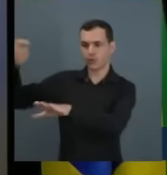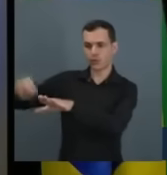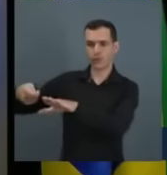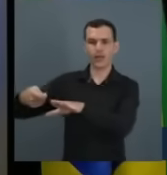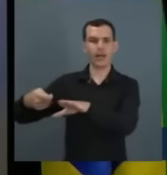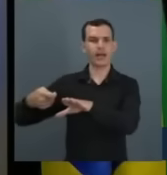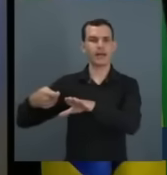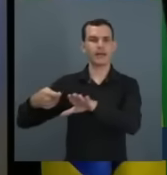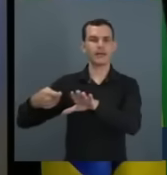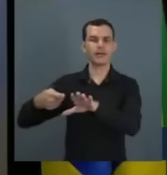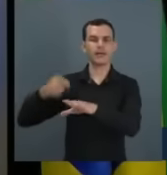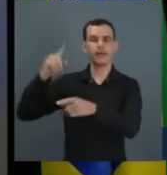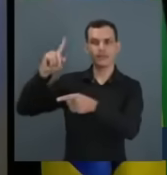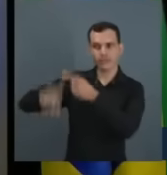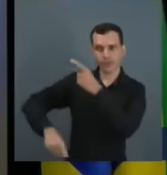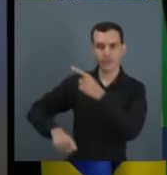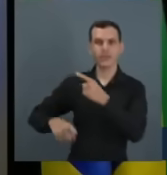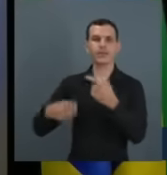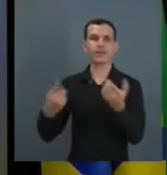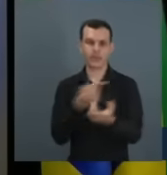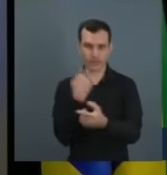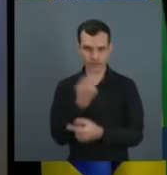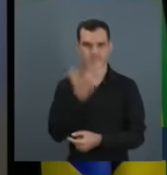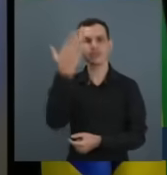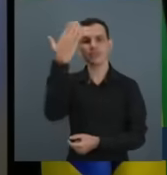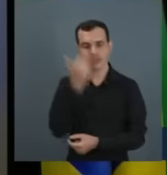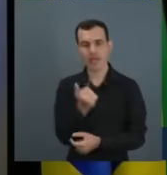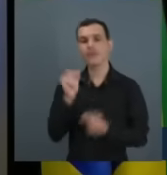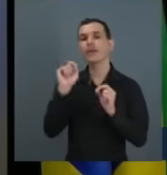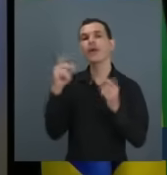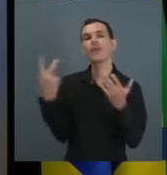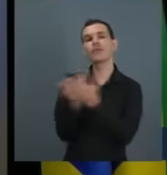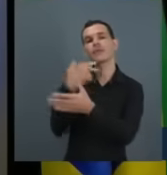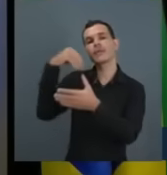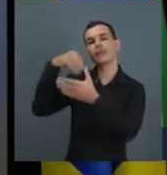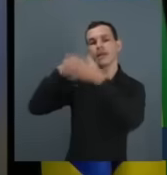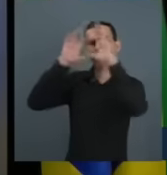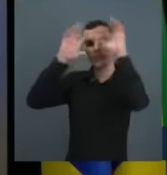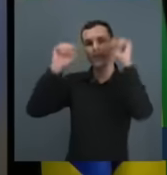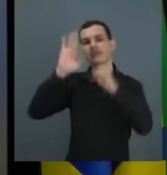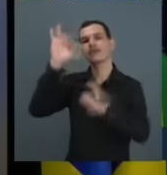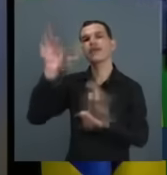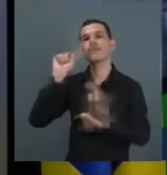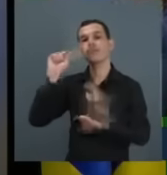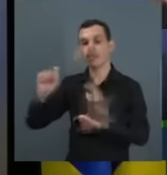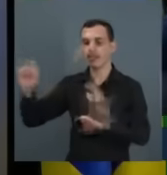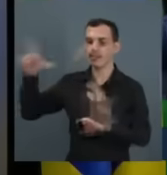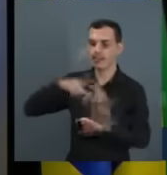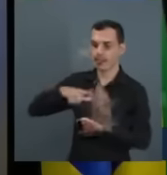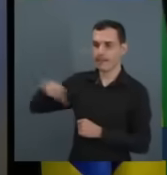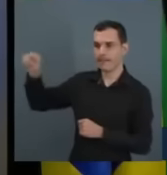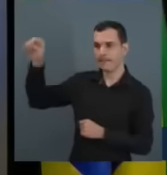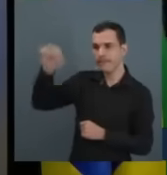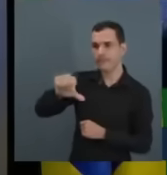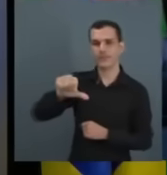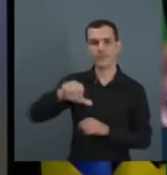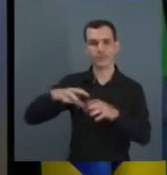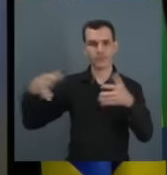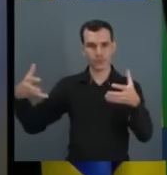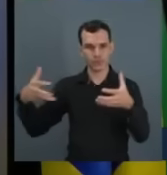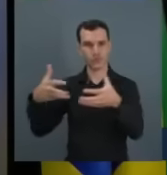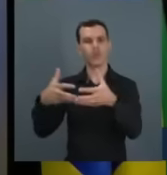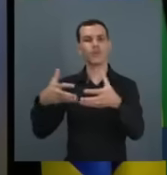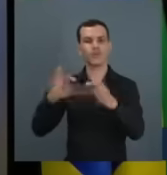desfecho com relação no STF, beneficiando ali a casta